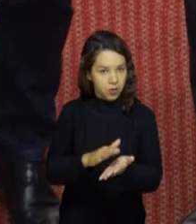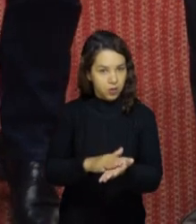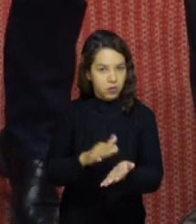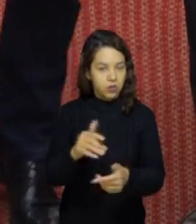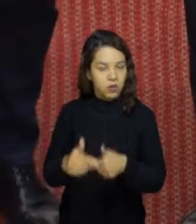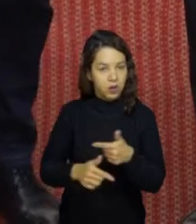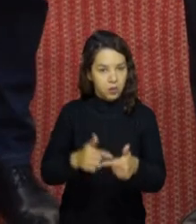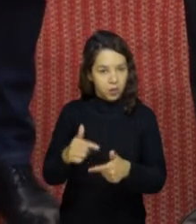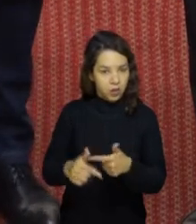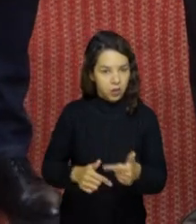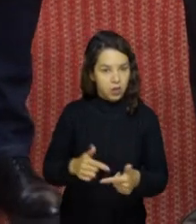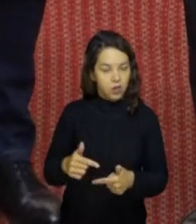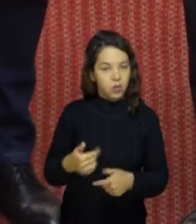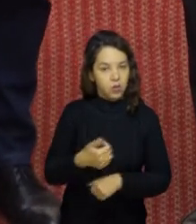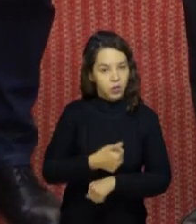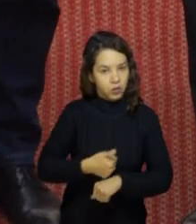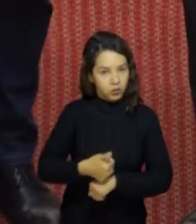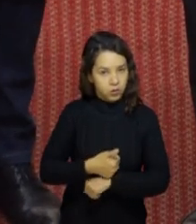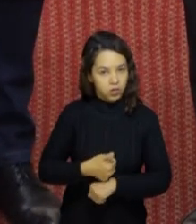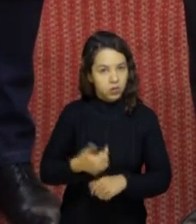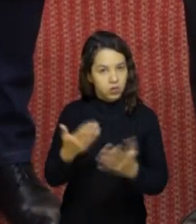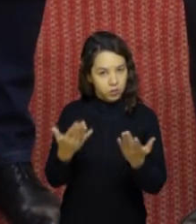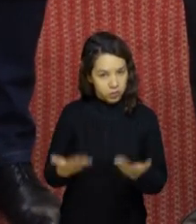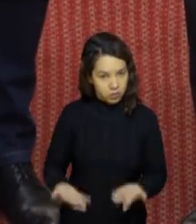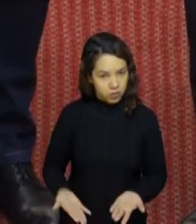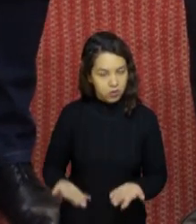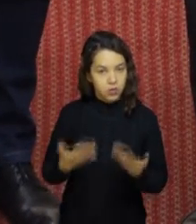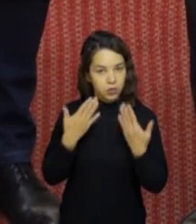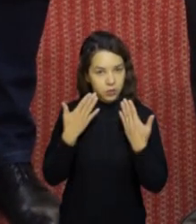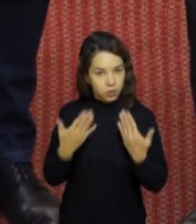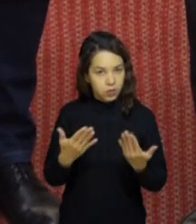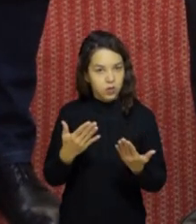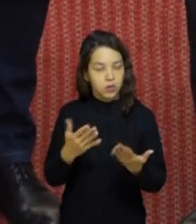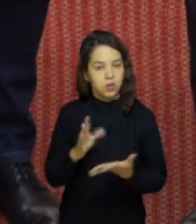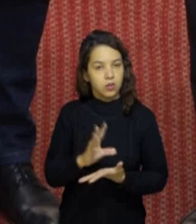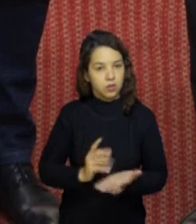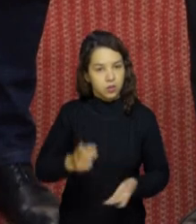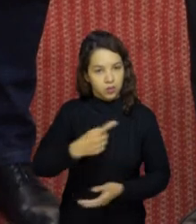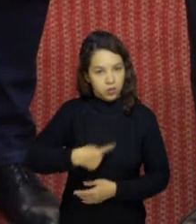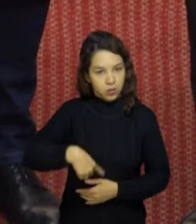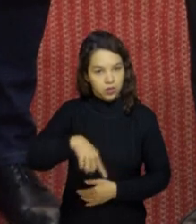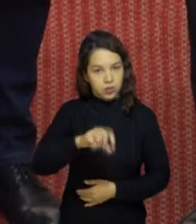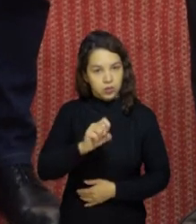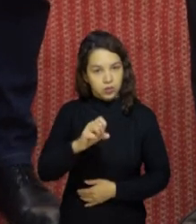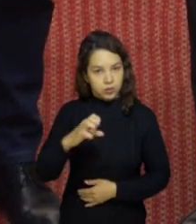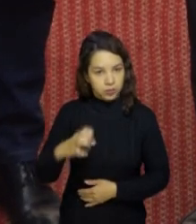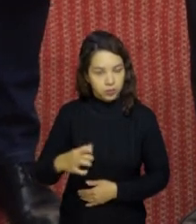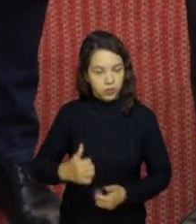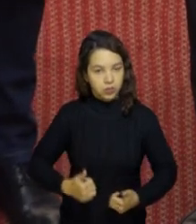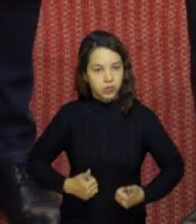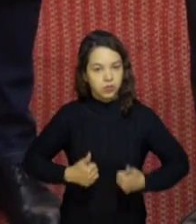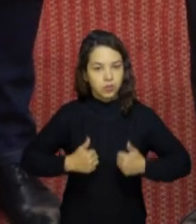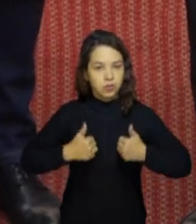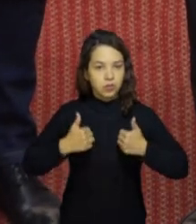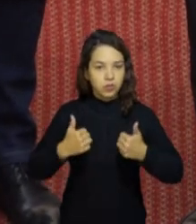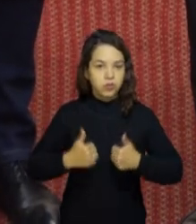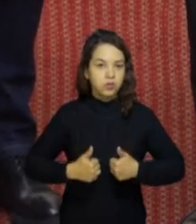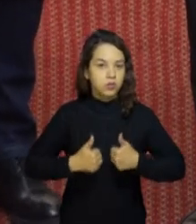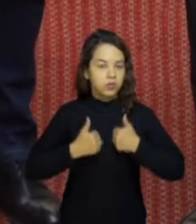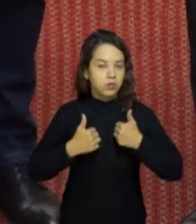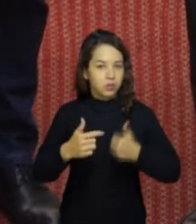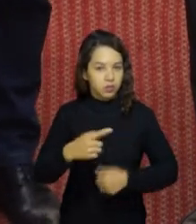é, pelo gesto, pelo exemplo que você dá para todos nós em Santa Catarina. Você é um orgulho muito grande para